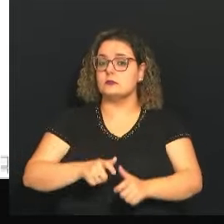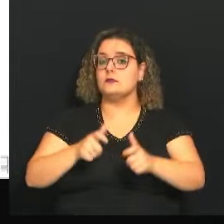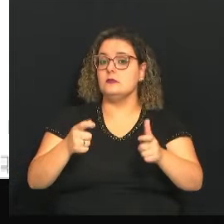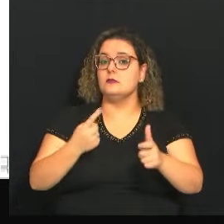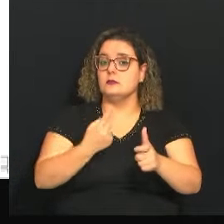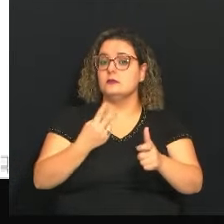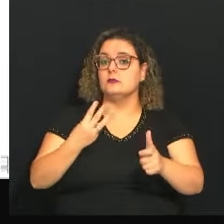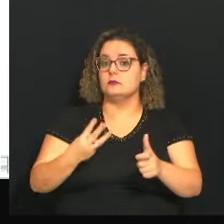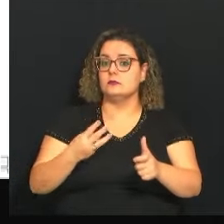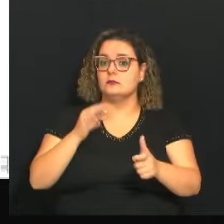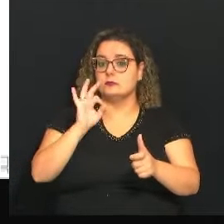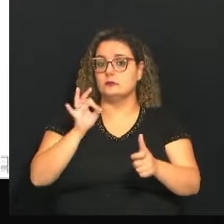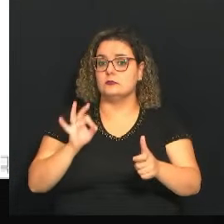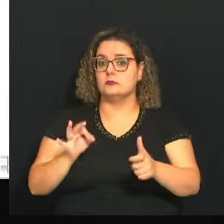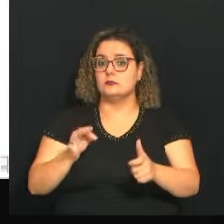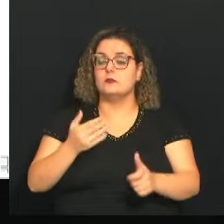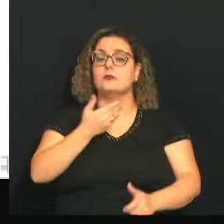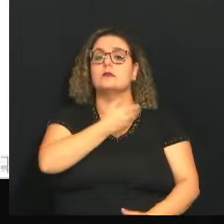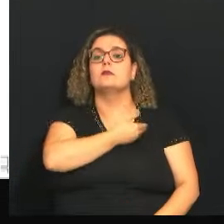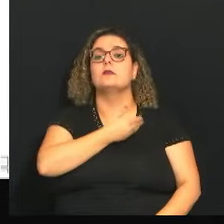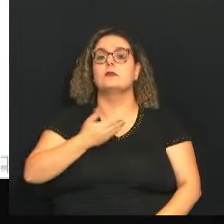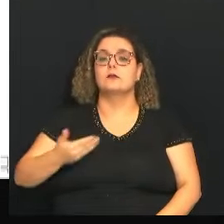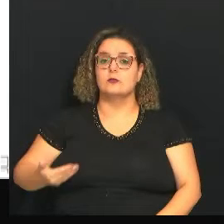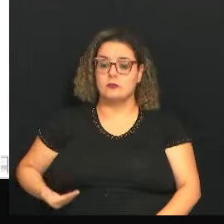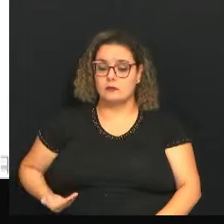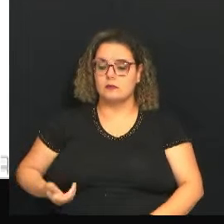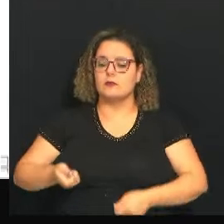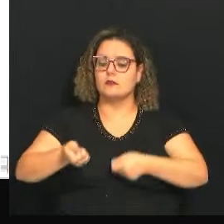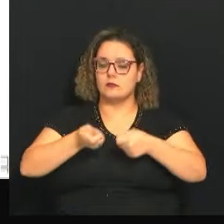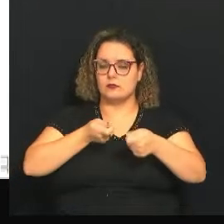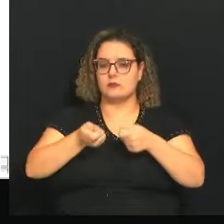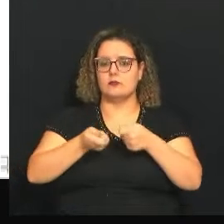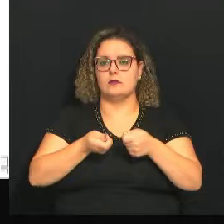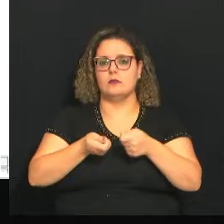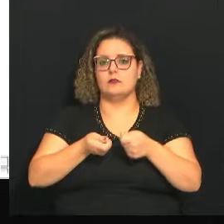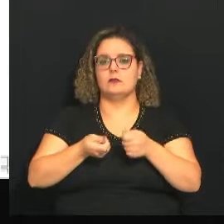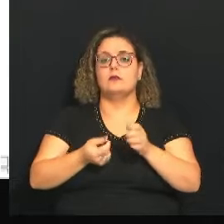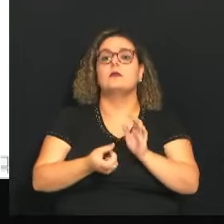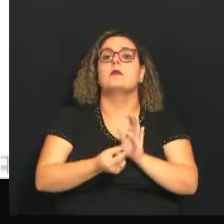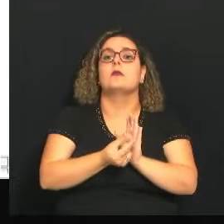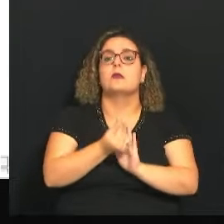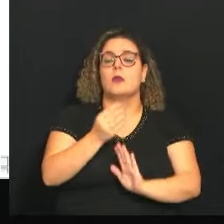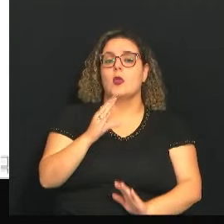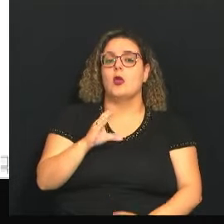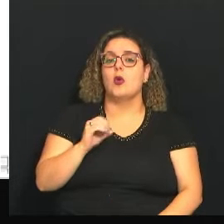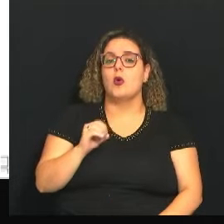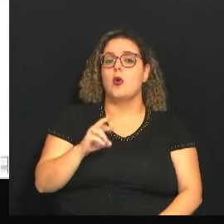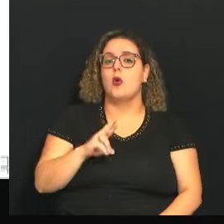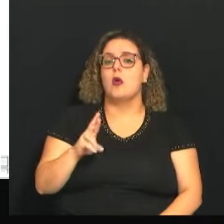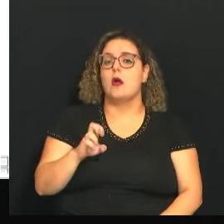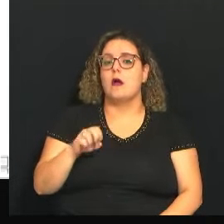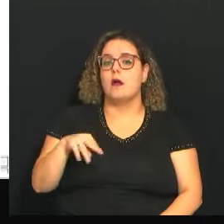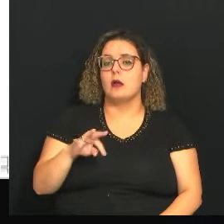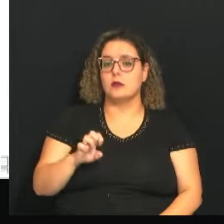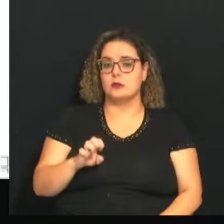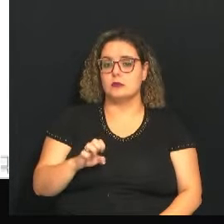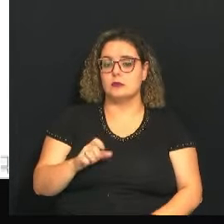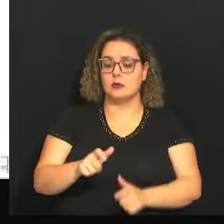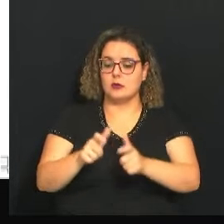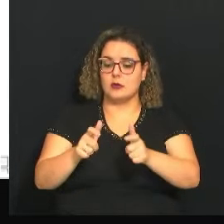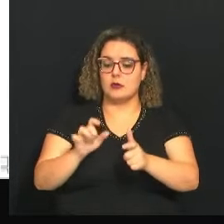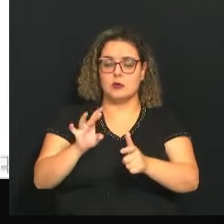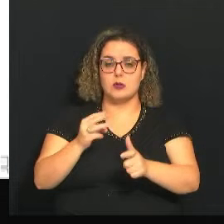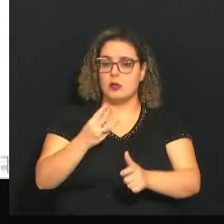o governo tem autonomia dessa grana. E a receita corrente total cresceu 3. E aí, mas é por um